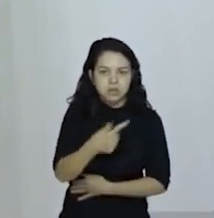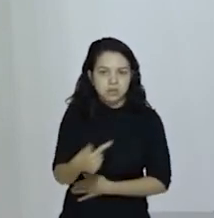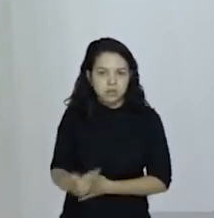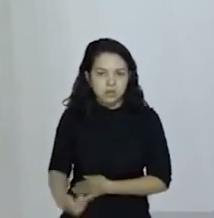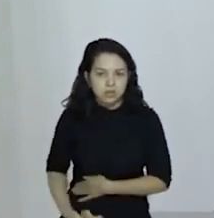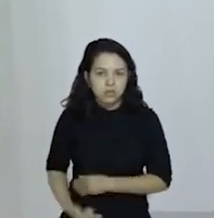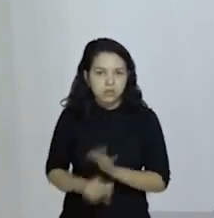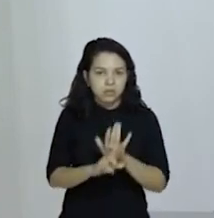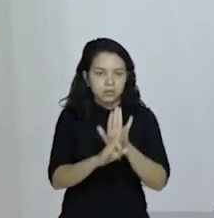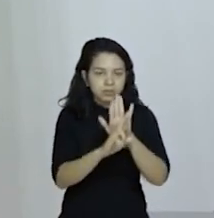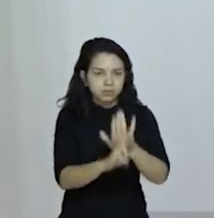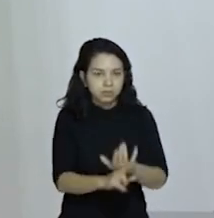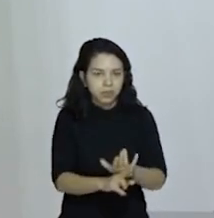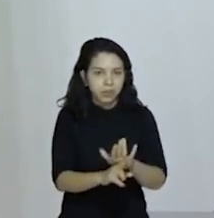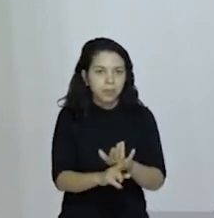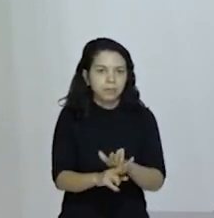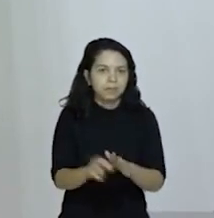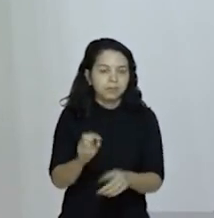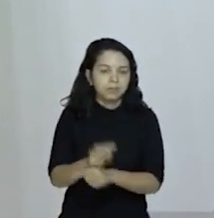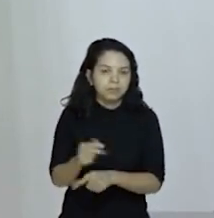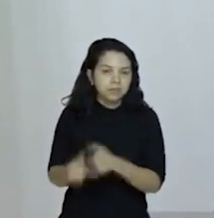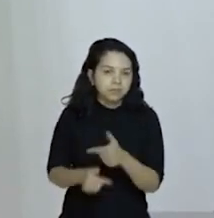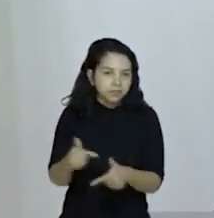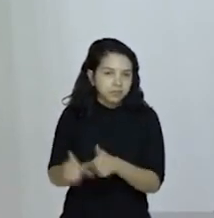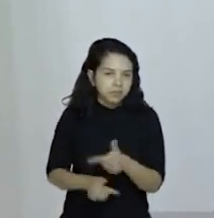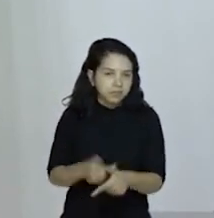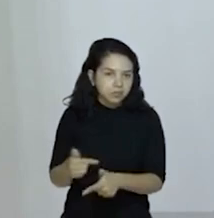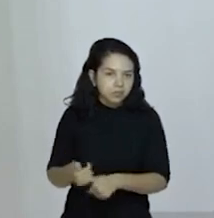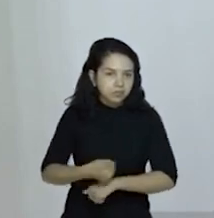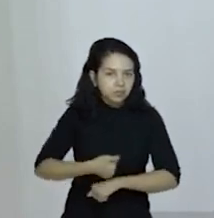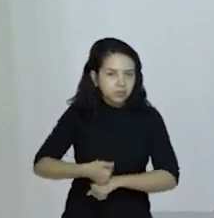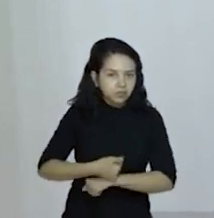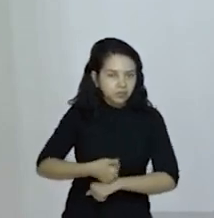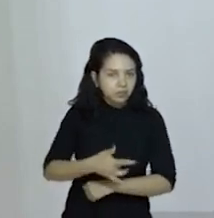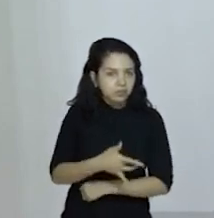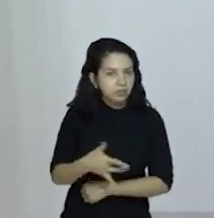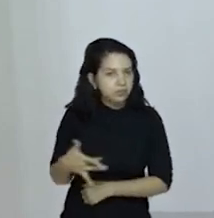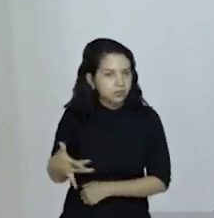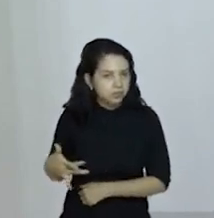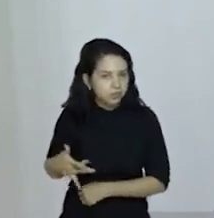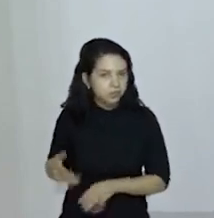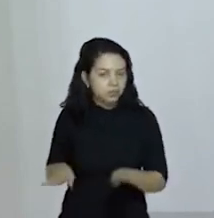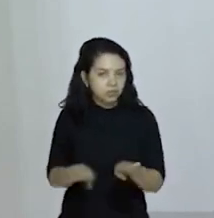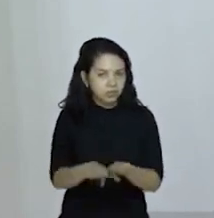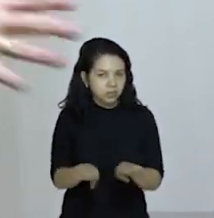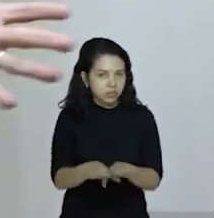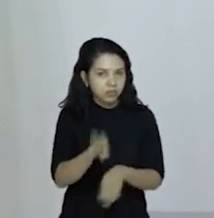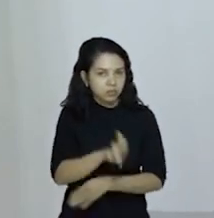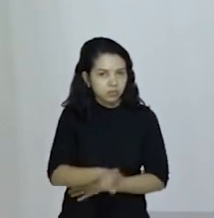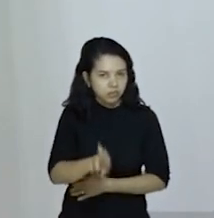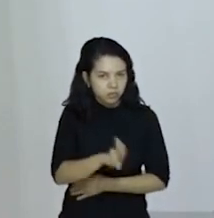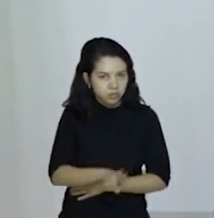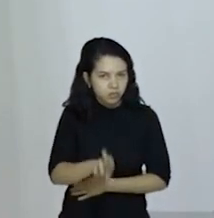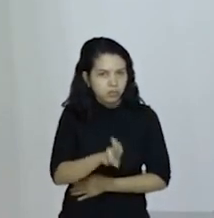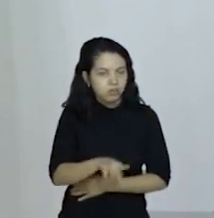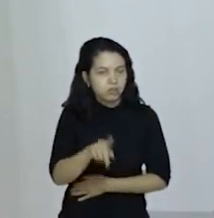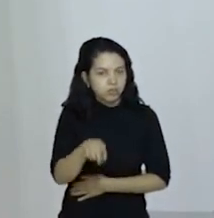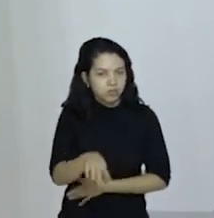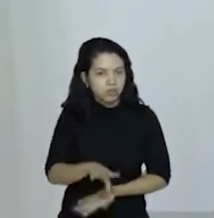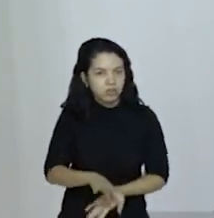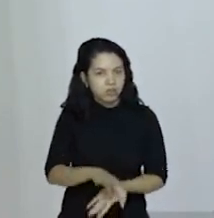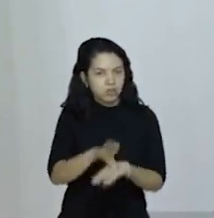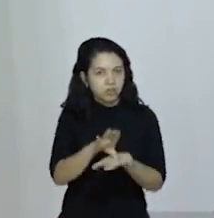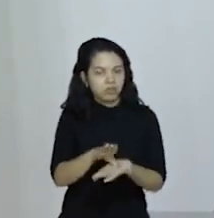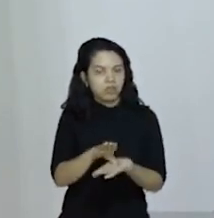representantes dos prestadores de serviço, dos profissionais de saúde e dos usuários. É esse conselho